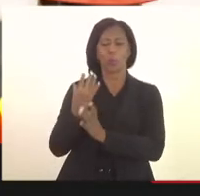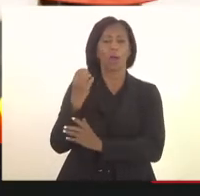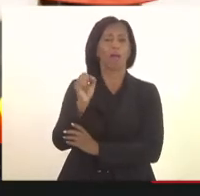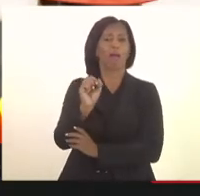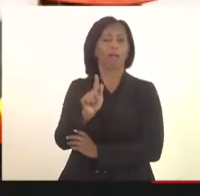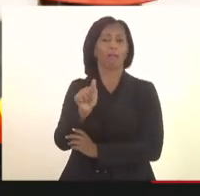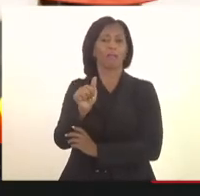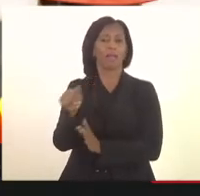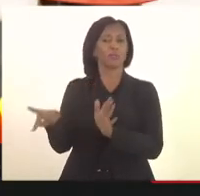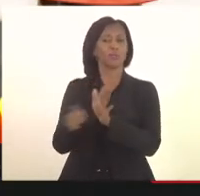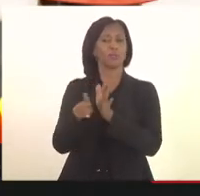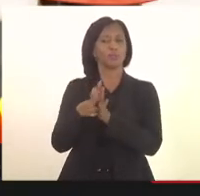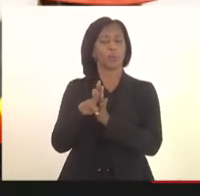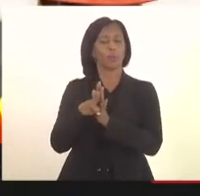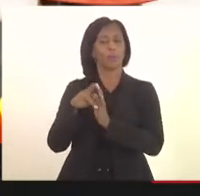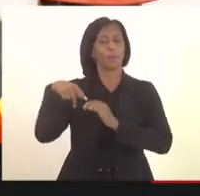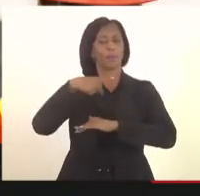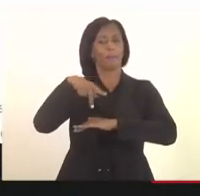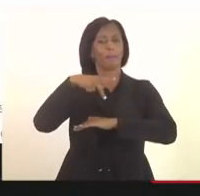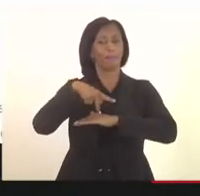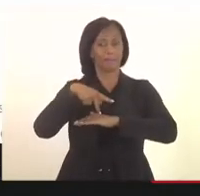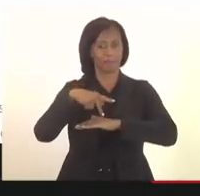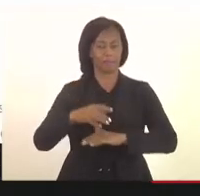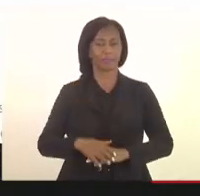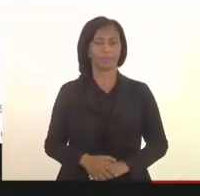gás para o país.